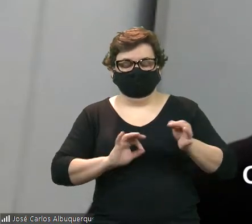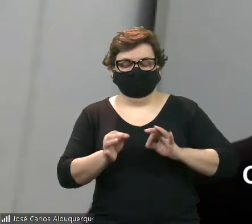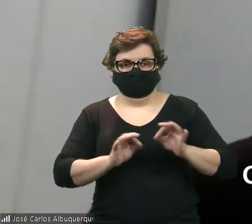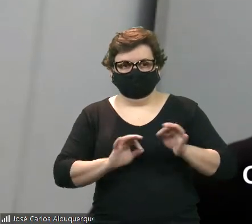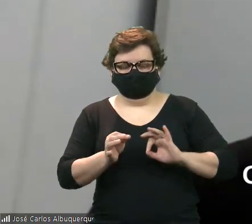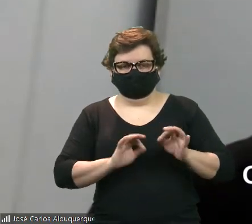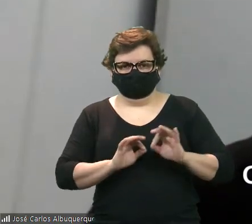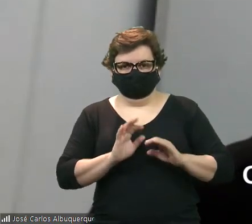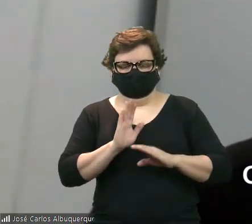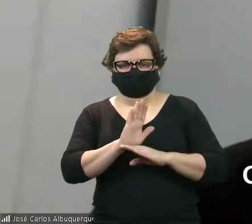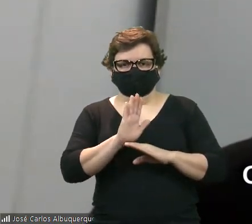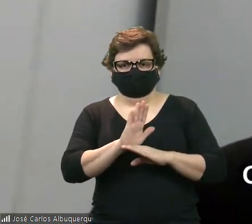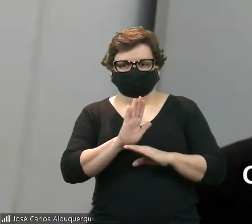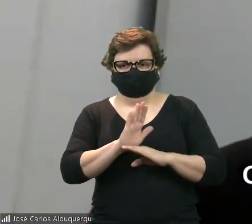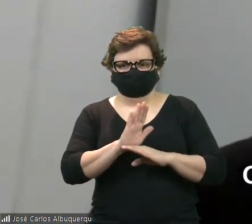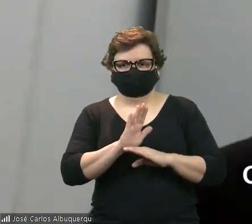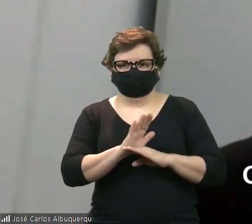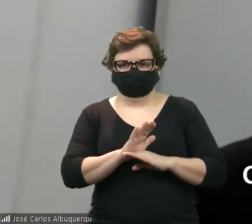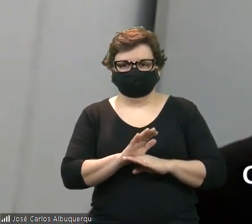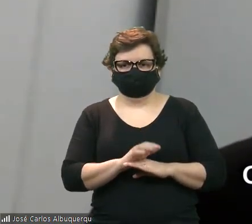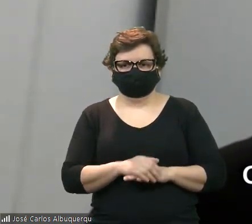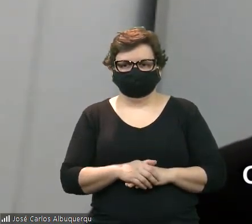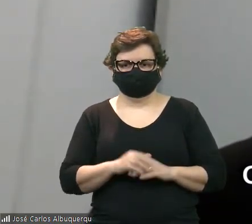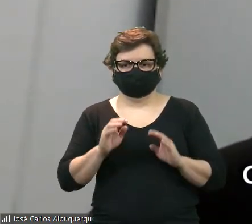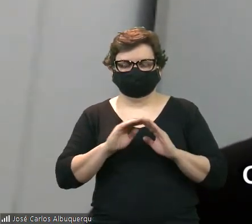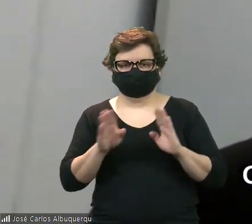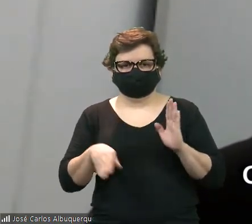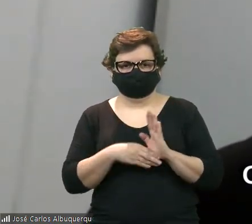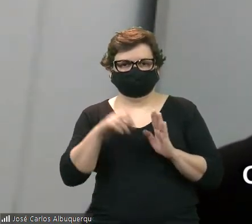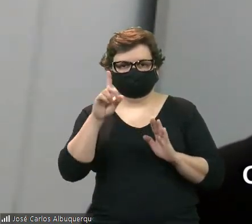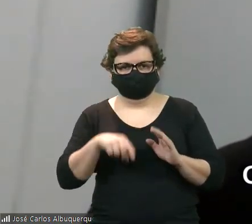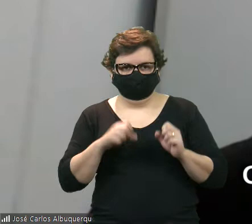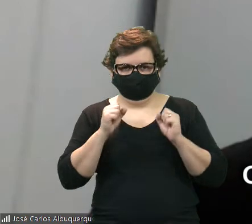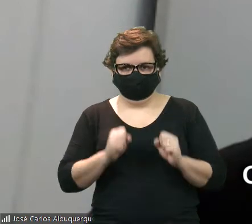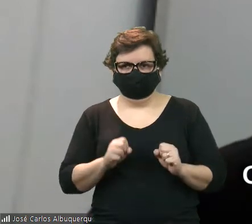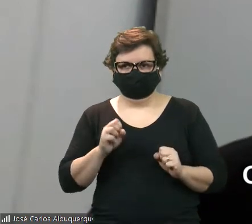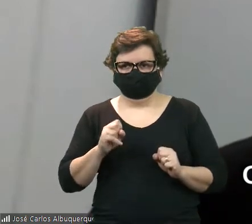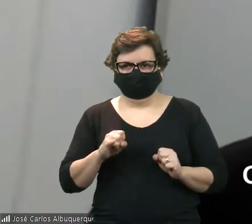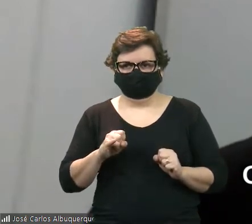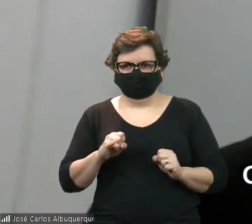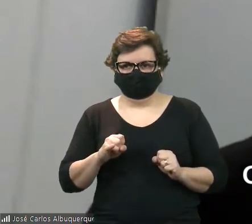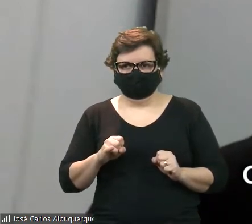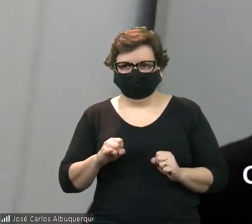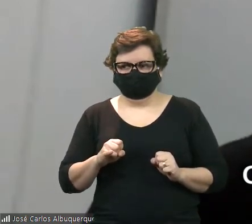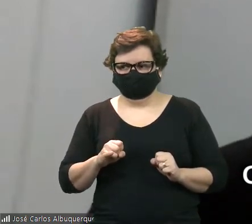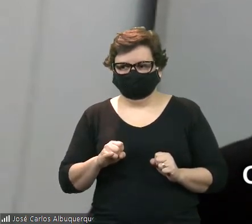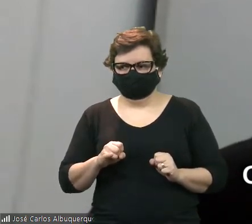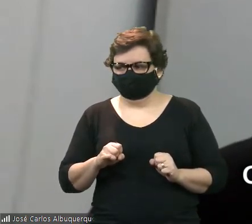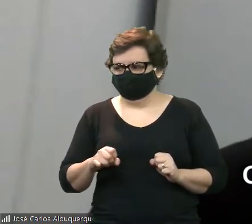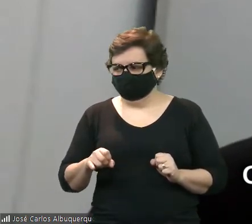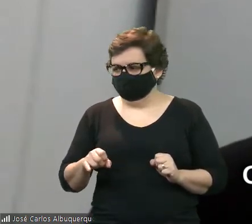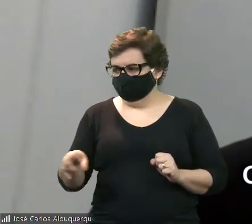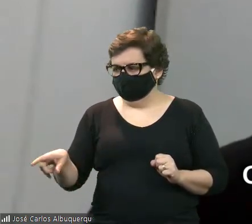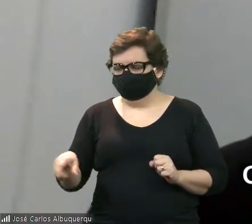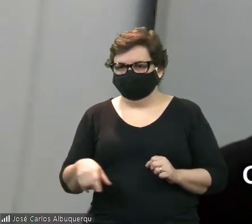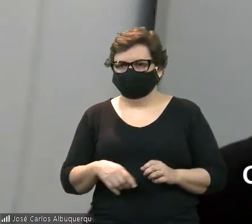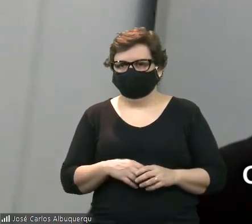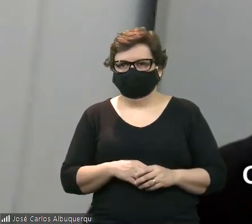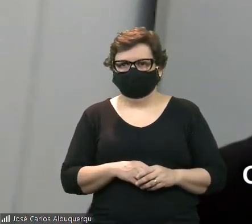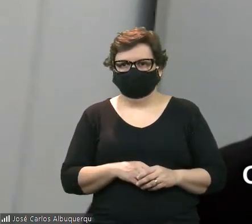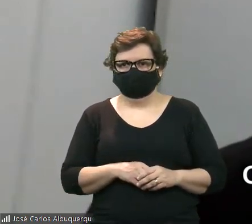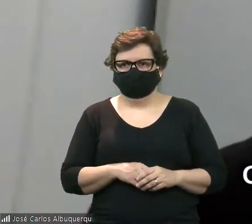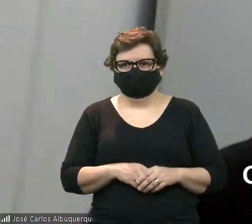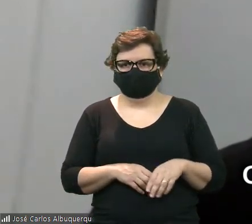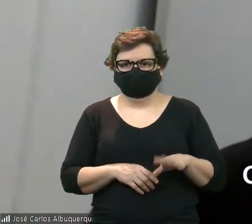Porém, isso tudo é possível se a propositura de lei do Executivo, em vez de turbinar a Secretaria